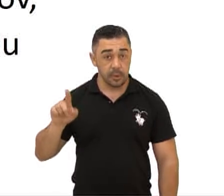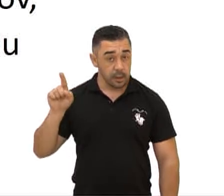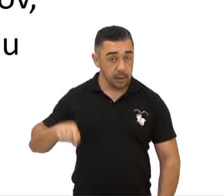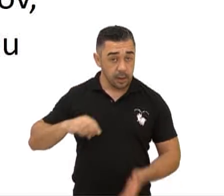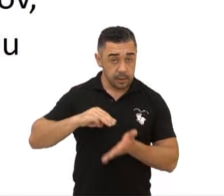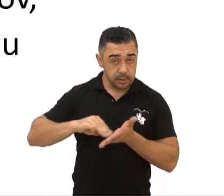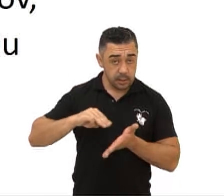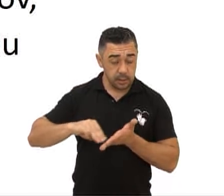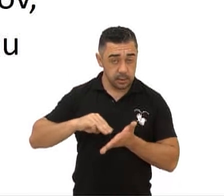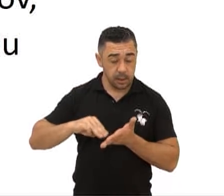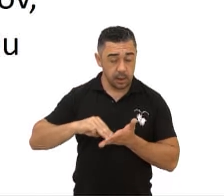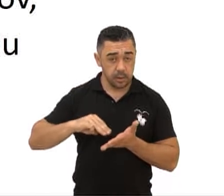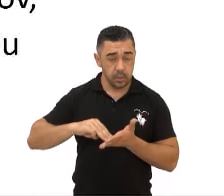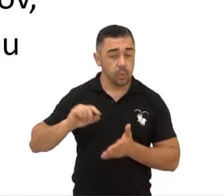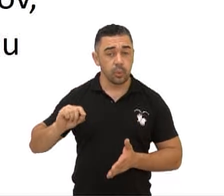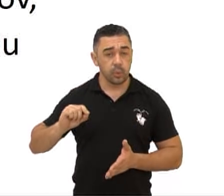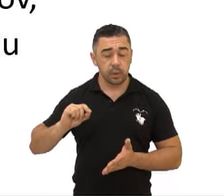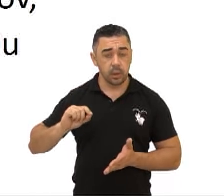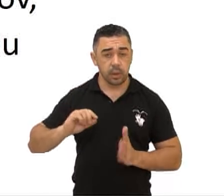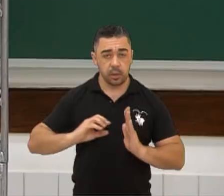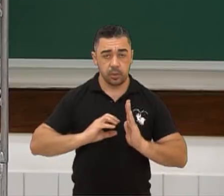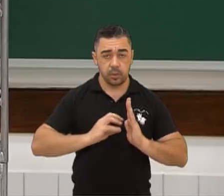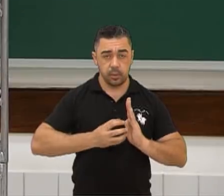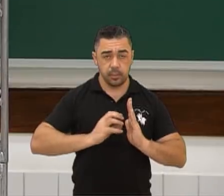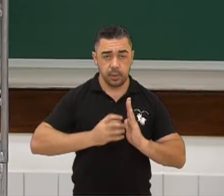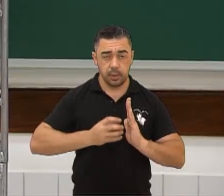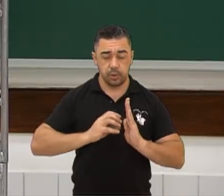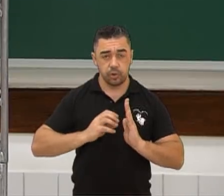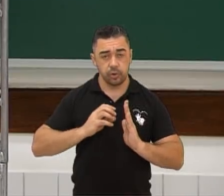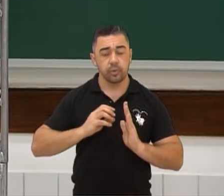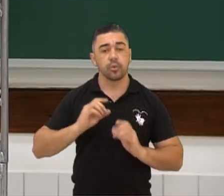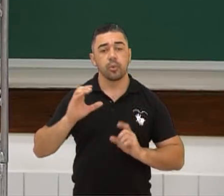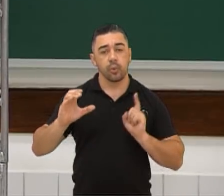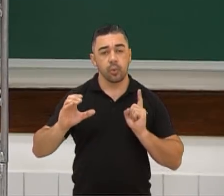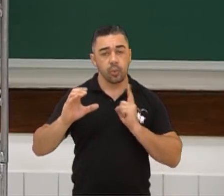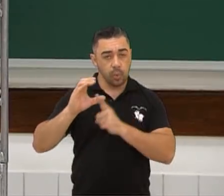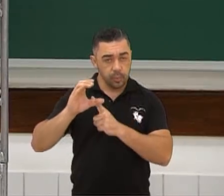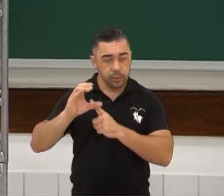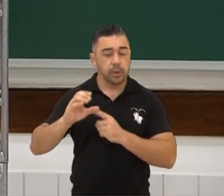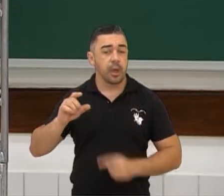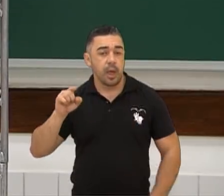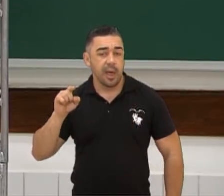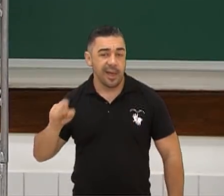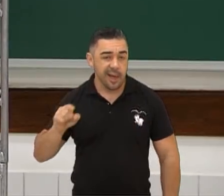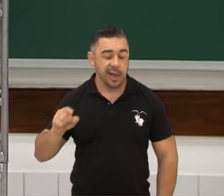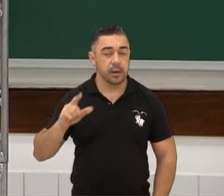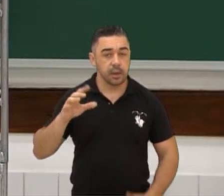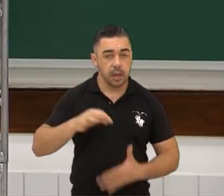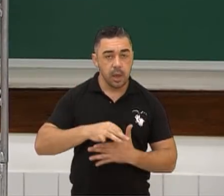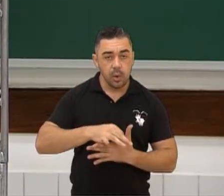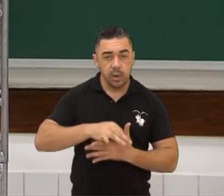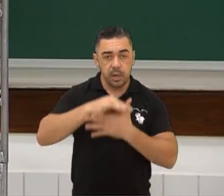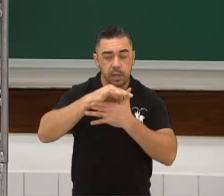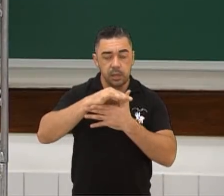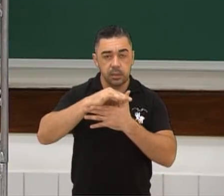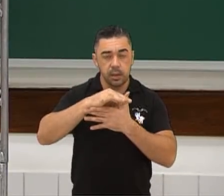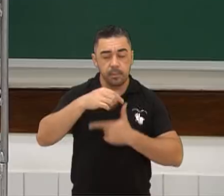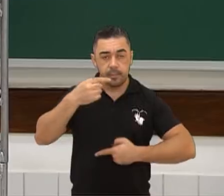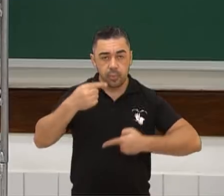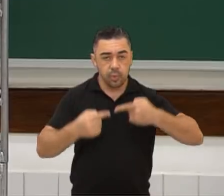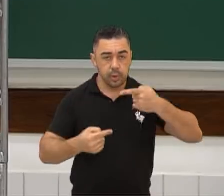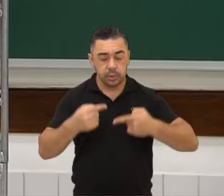Partido Comunista Soviético. Portanto, foi alçado ao posto de líder político da União Soviética.